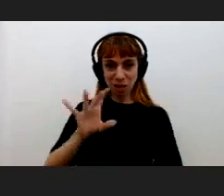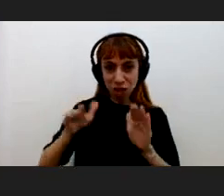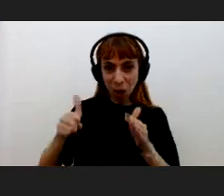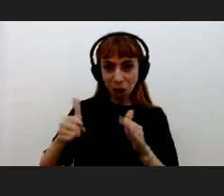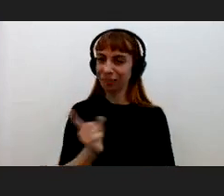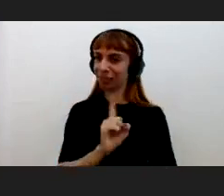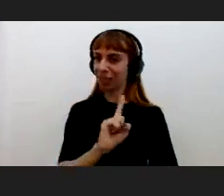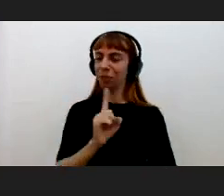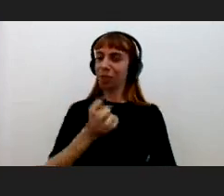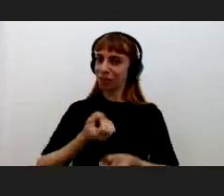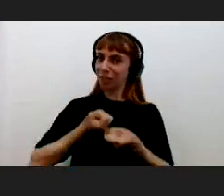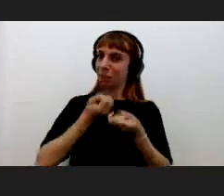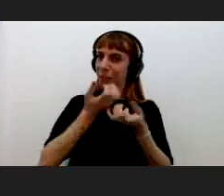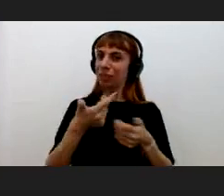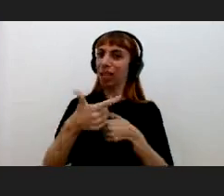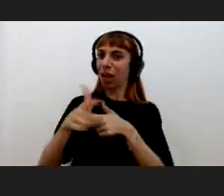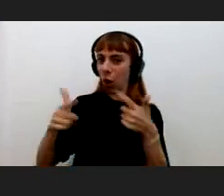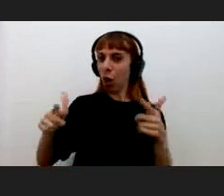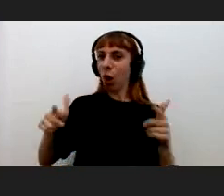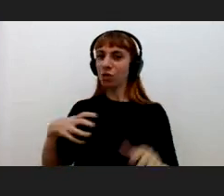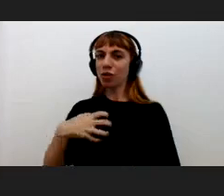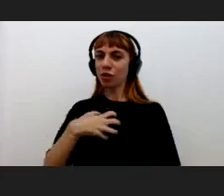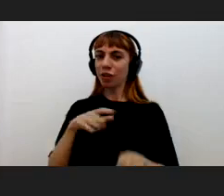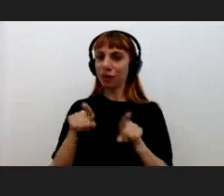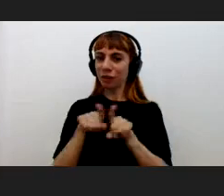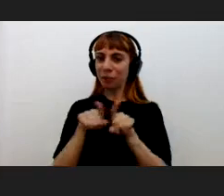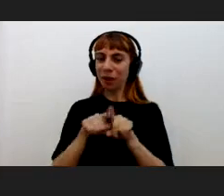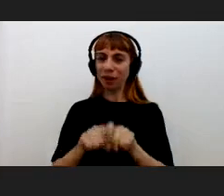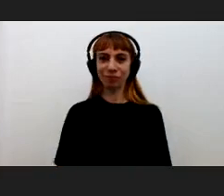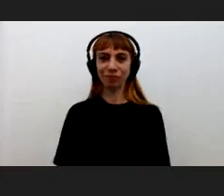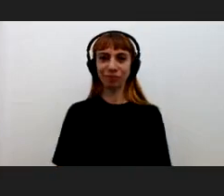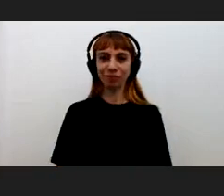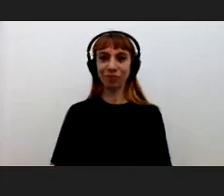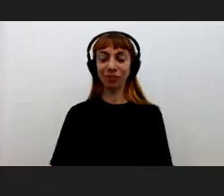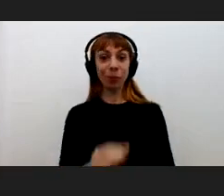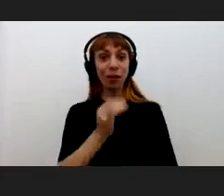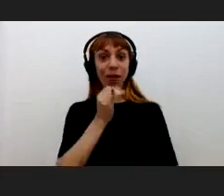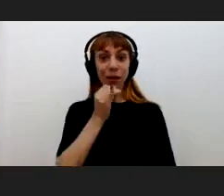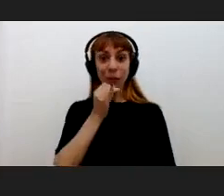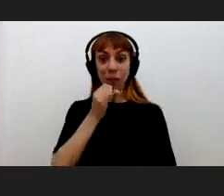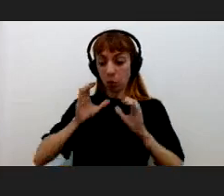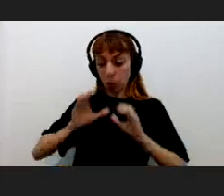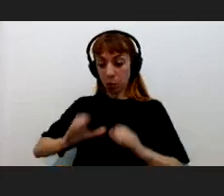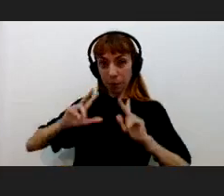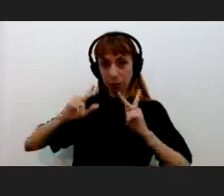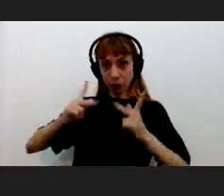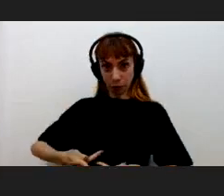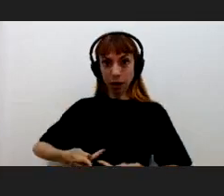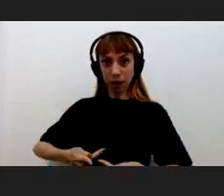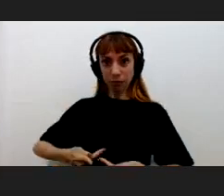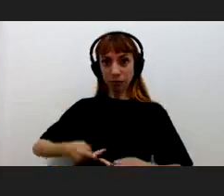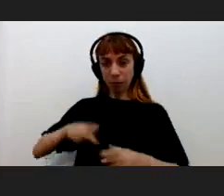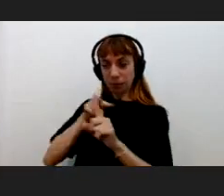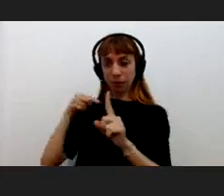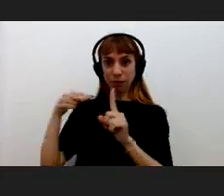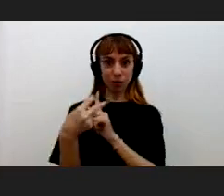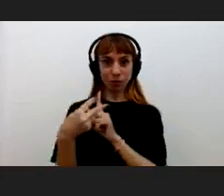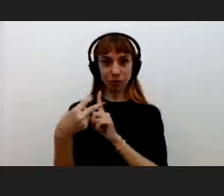Eu entendo que comportamento humano, a partir da psicologia histórico-cultural, ela se dá em 3 frentes. Então, existe o plano